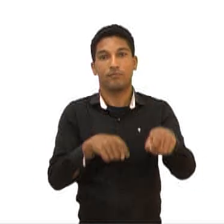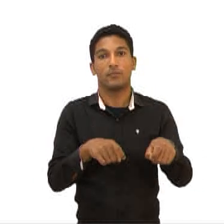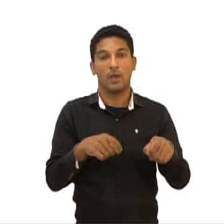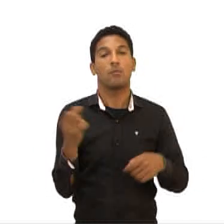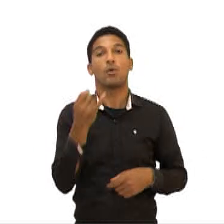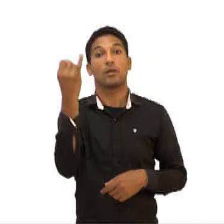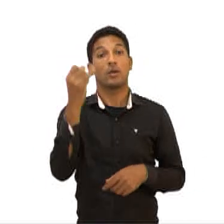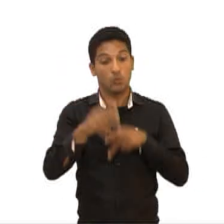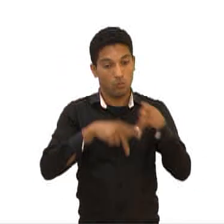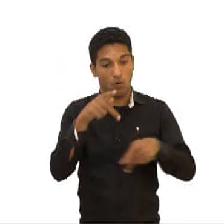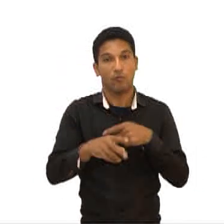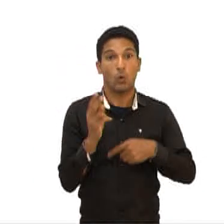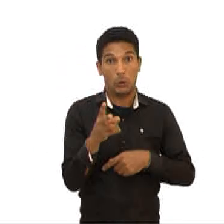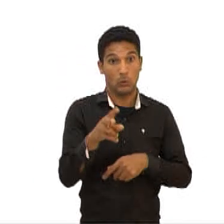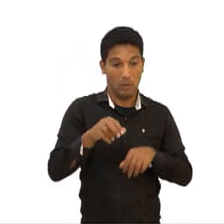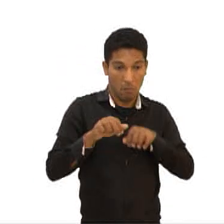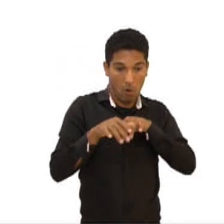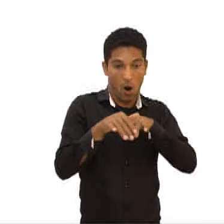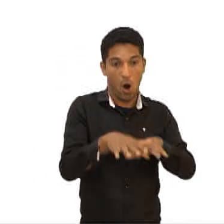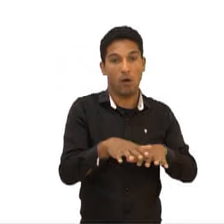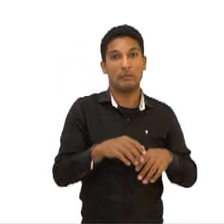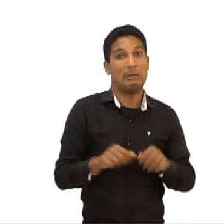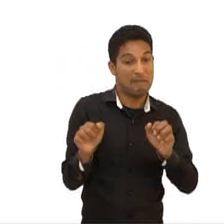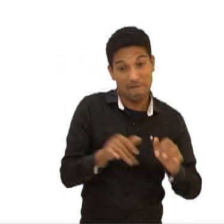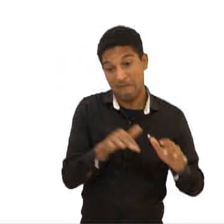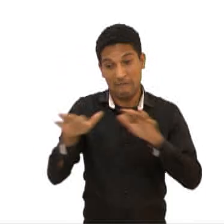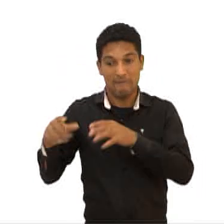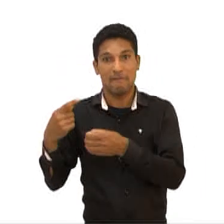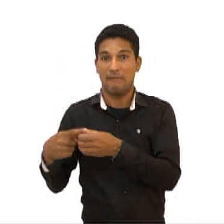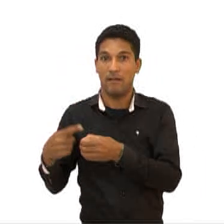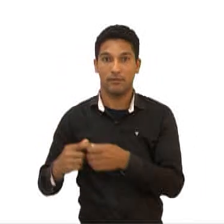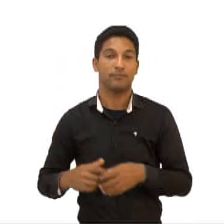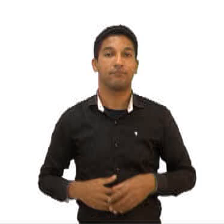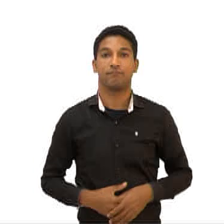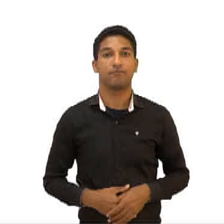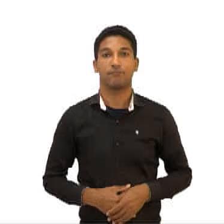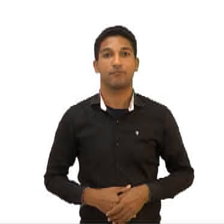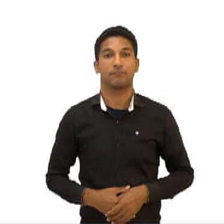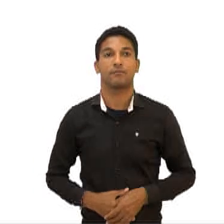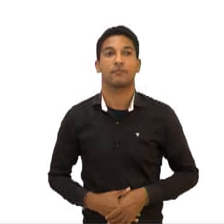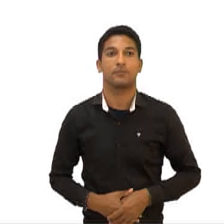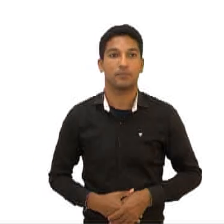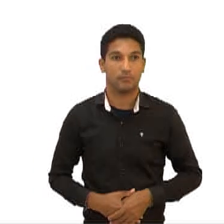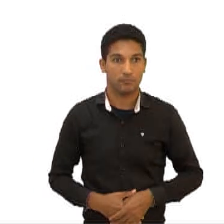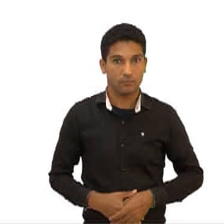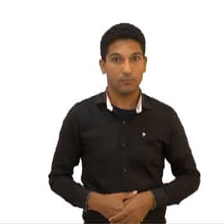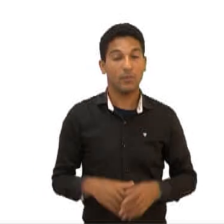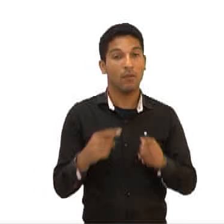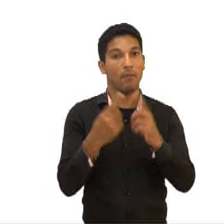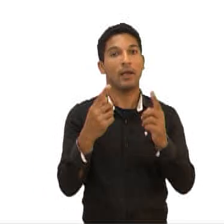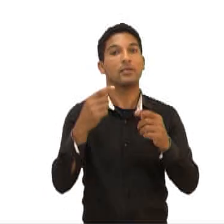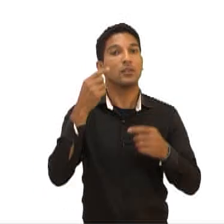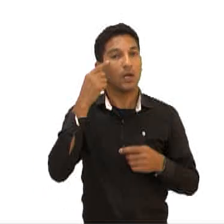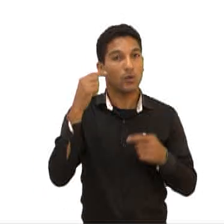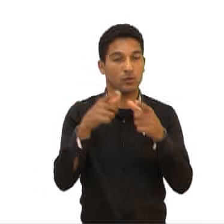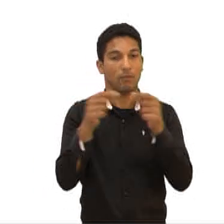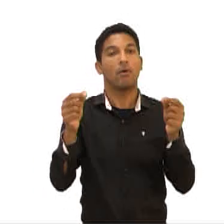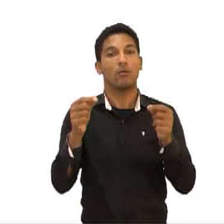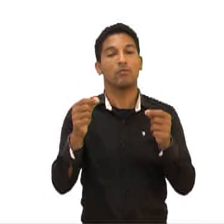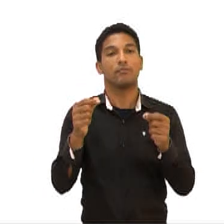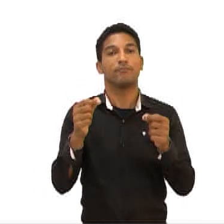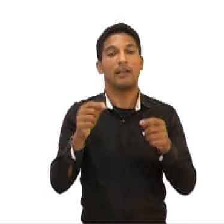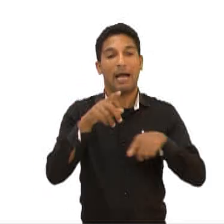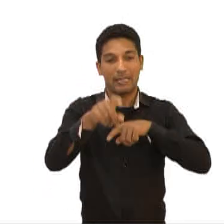cedendo espaço para a produção de outras conveniências, de outros produtos. Mesmo no Japão,